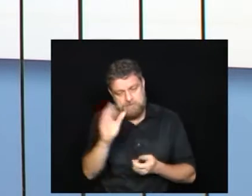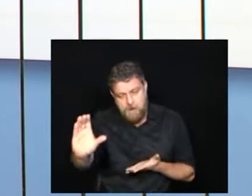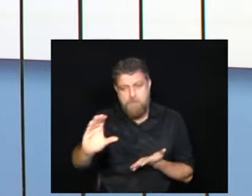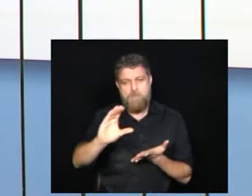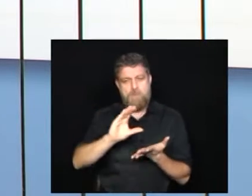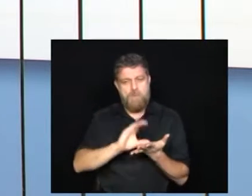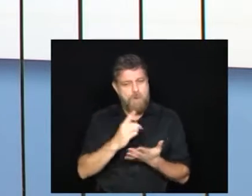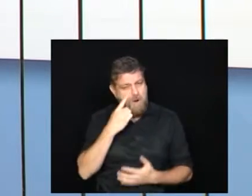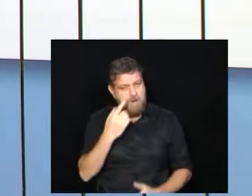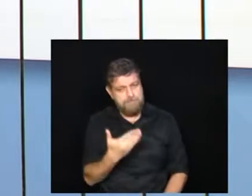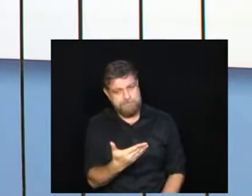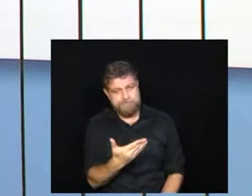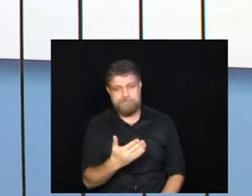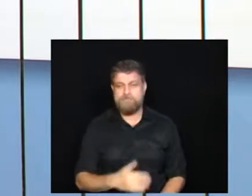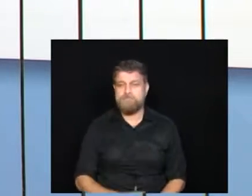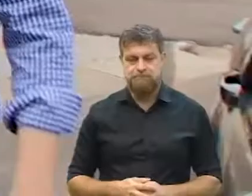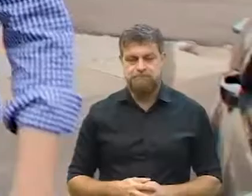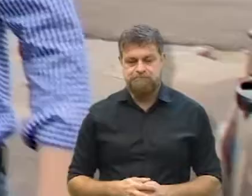Campinas.